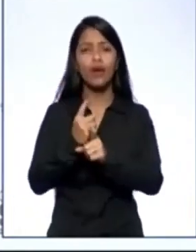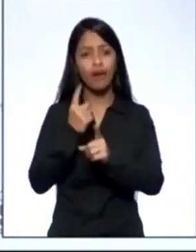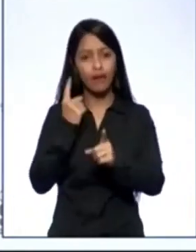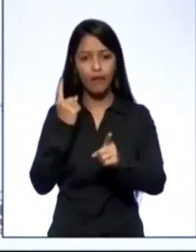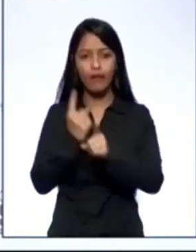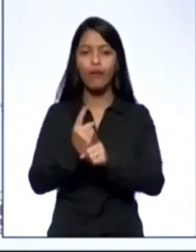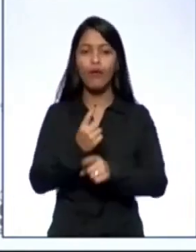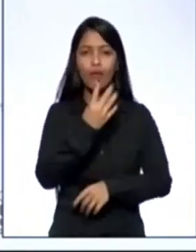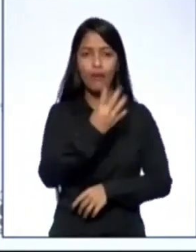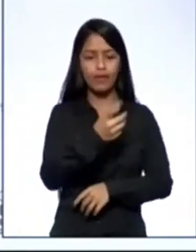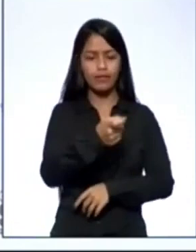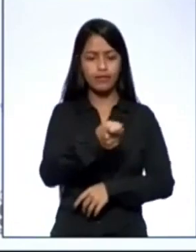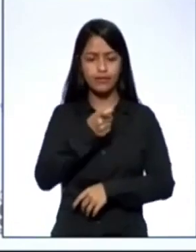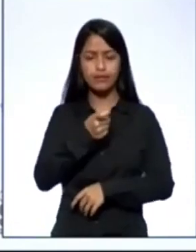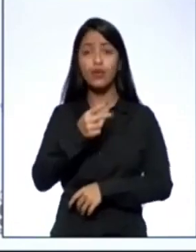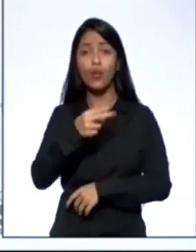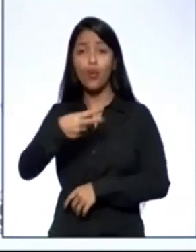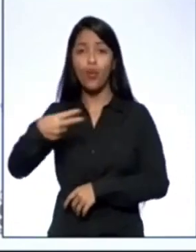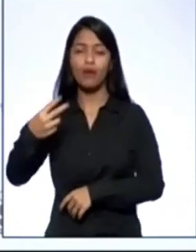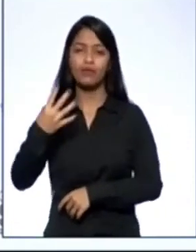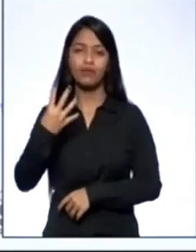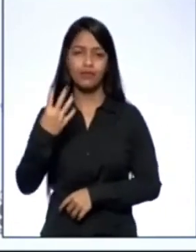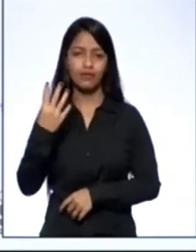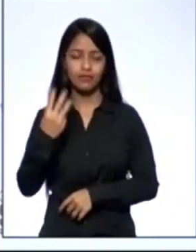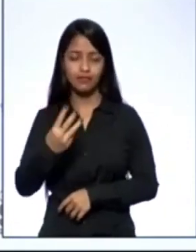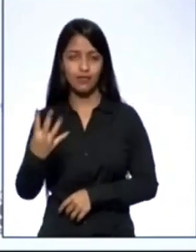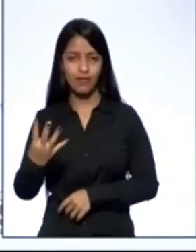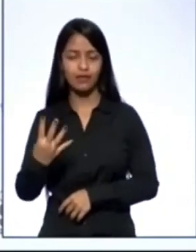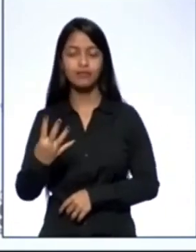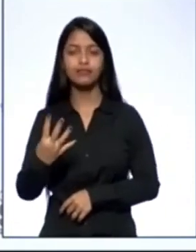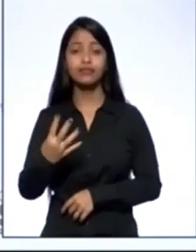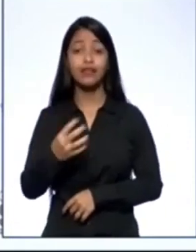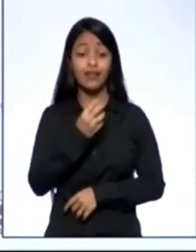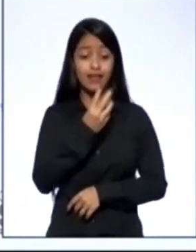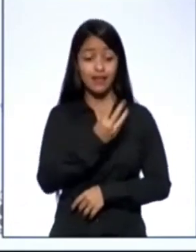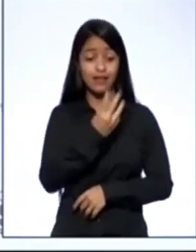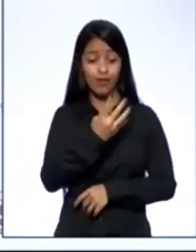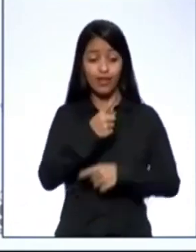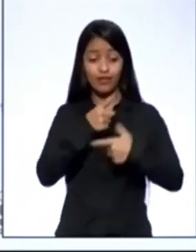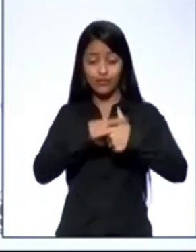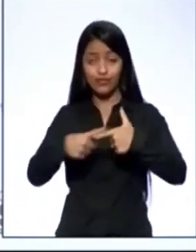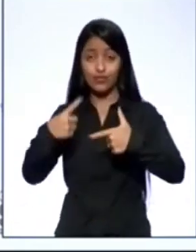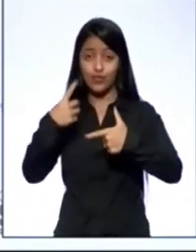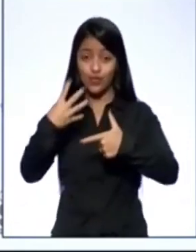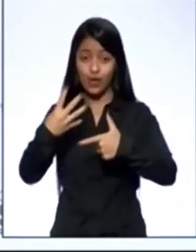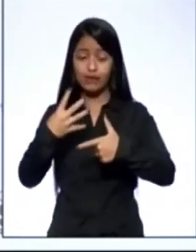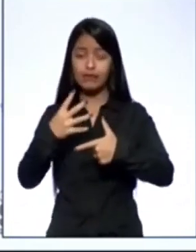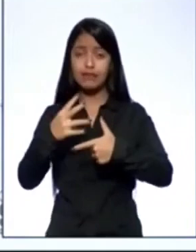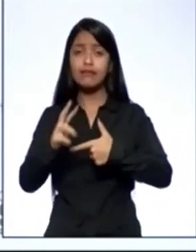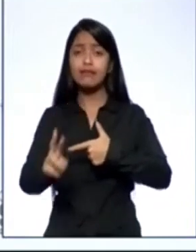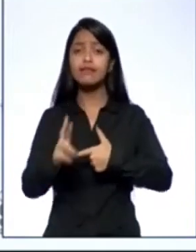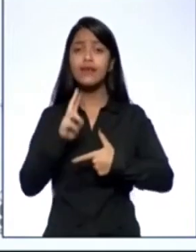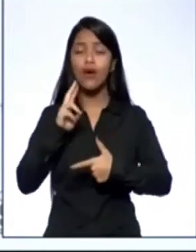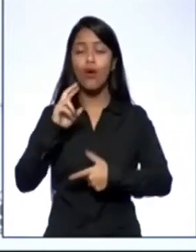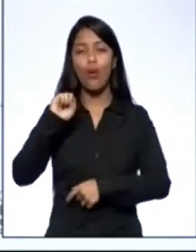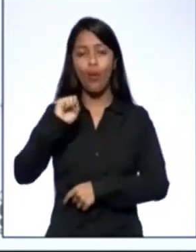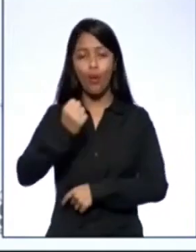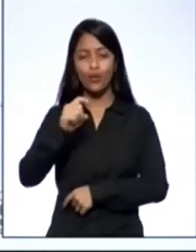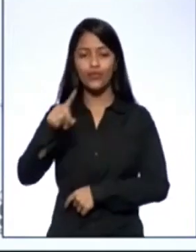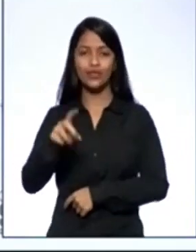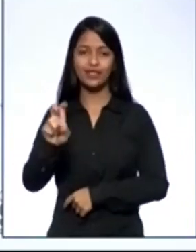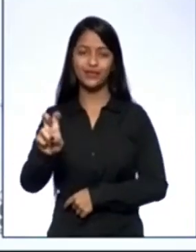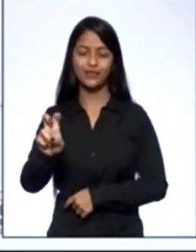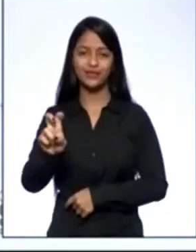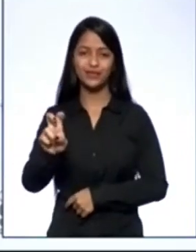4x = 34 34 / 4 8,5